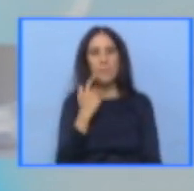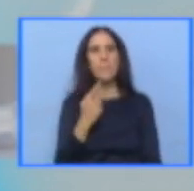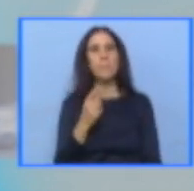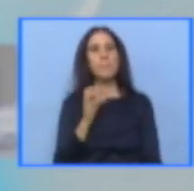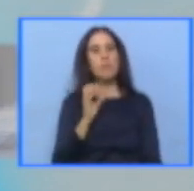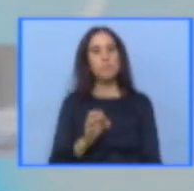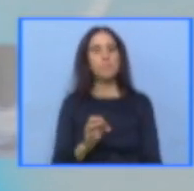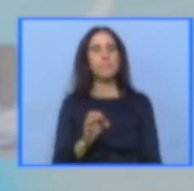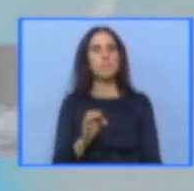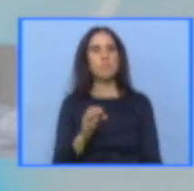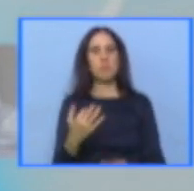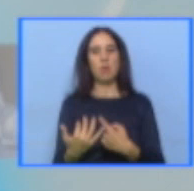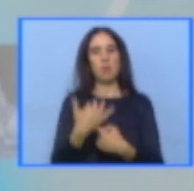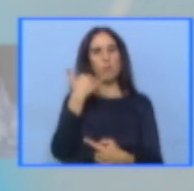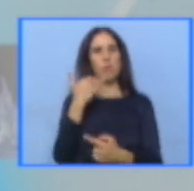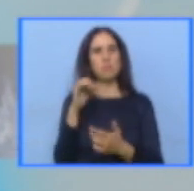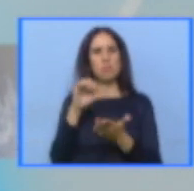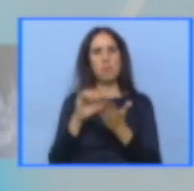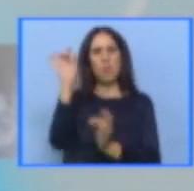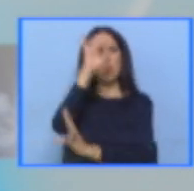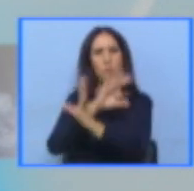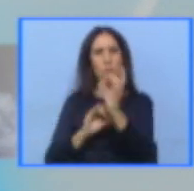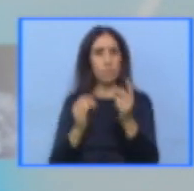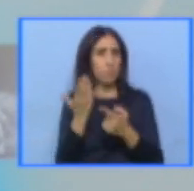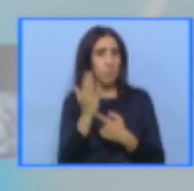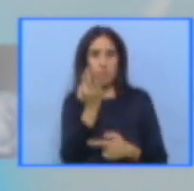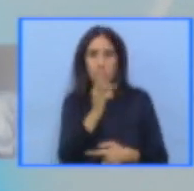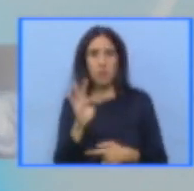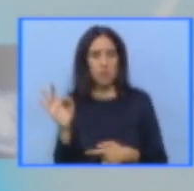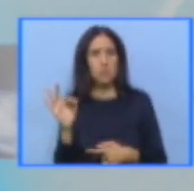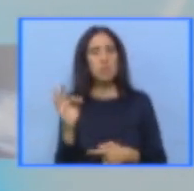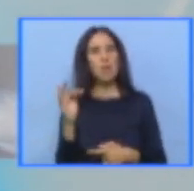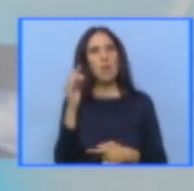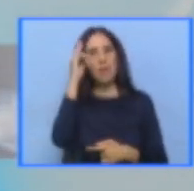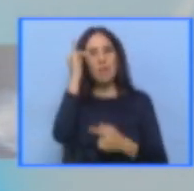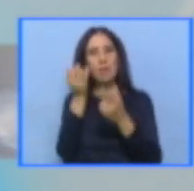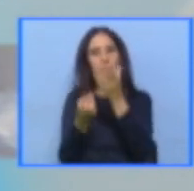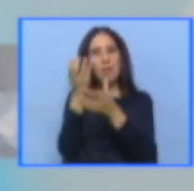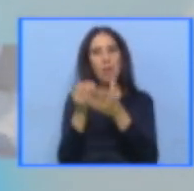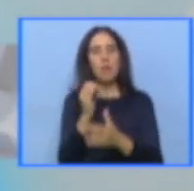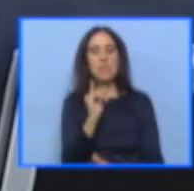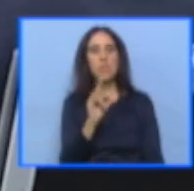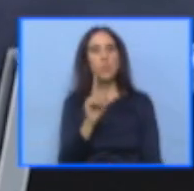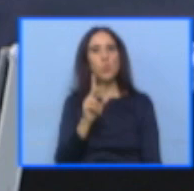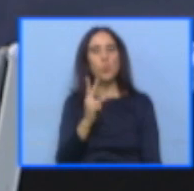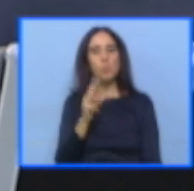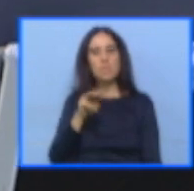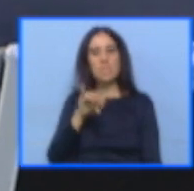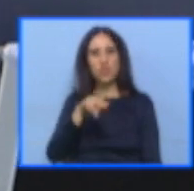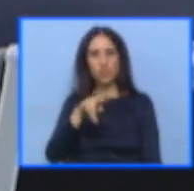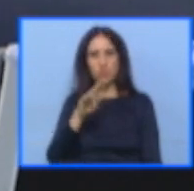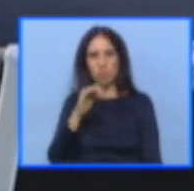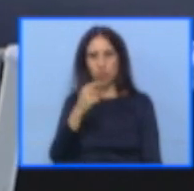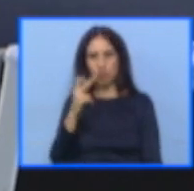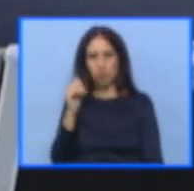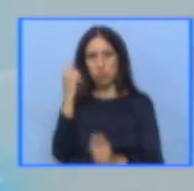influência que vem do centro da Europa, nomeadamente da França, as ideias iluministas, racionalistas, isso faz